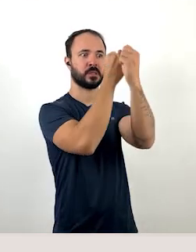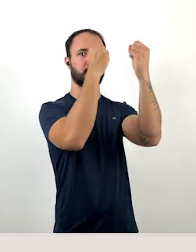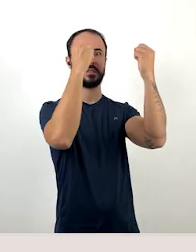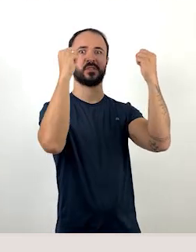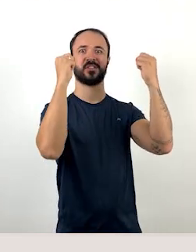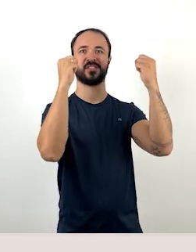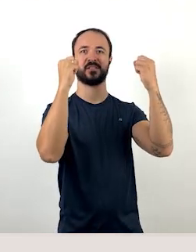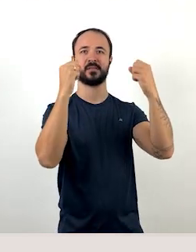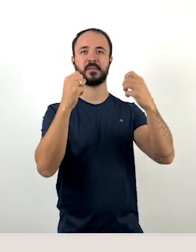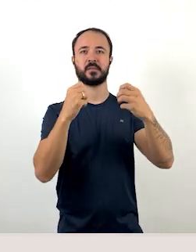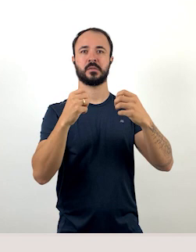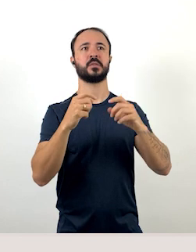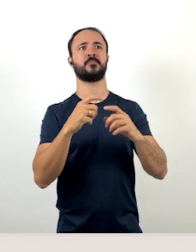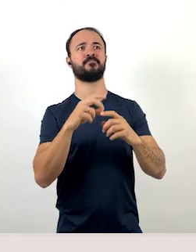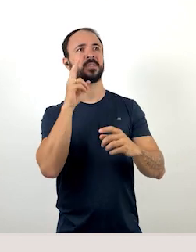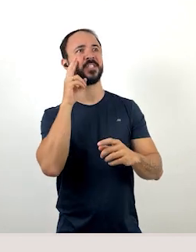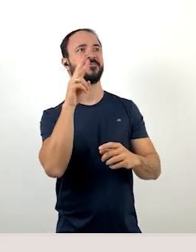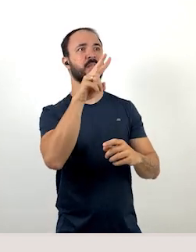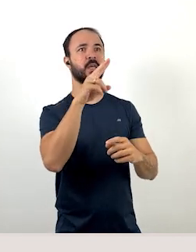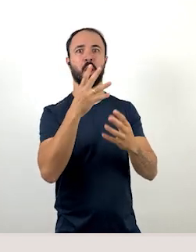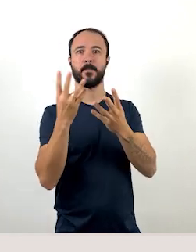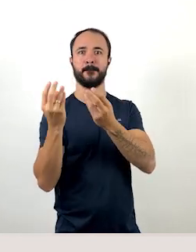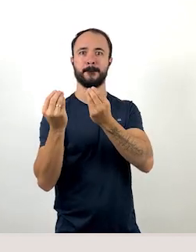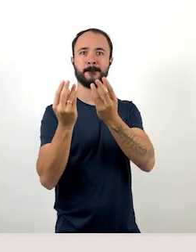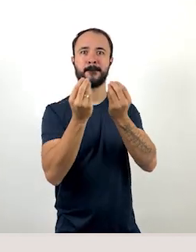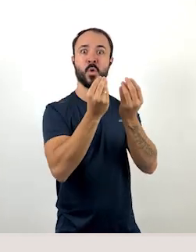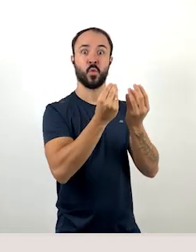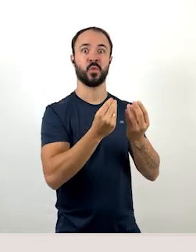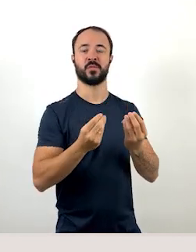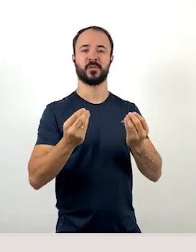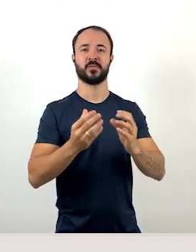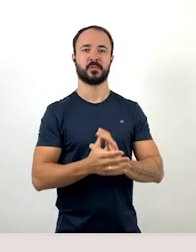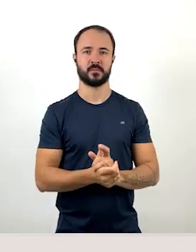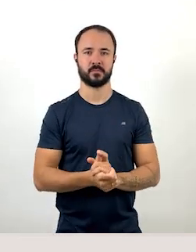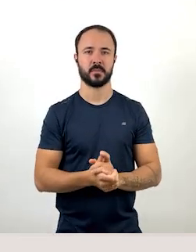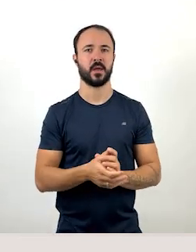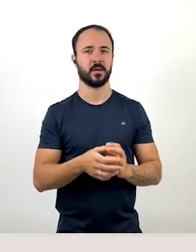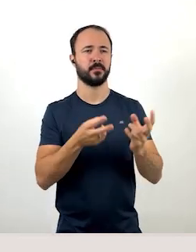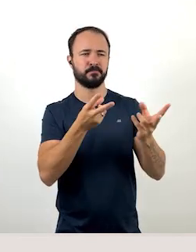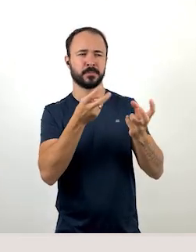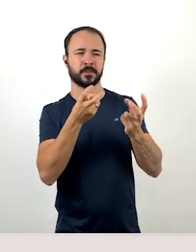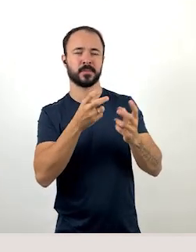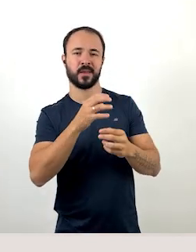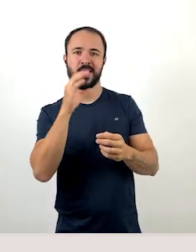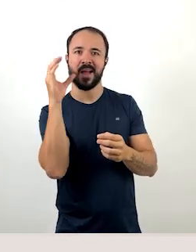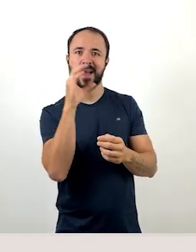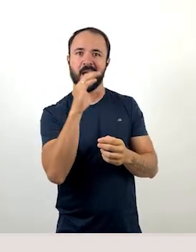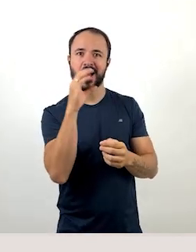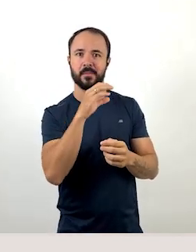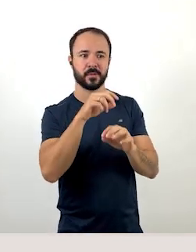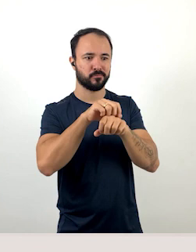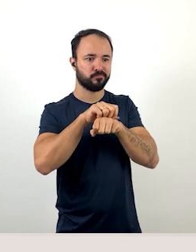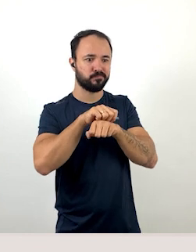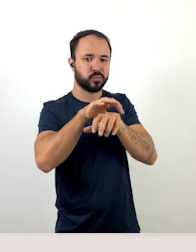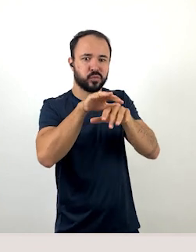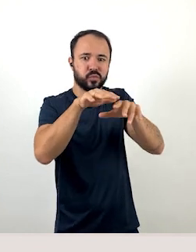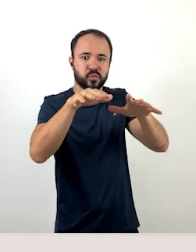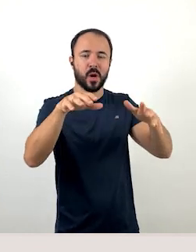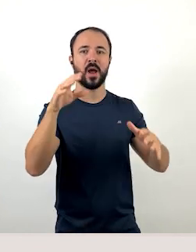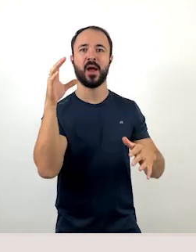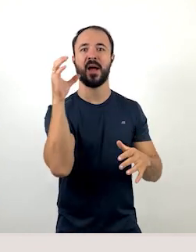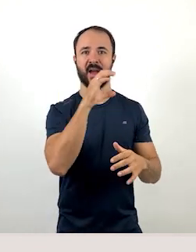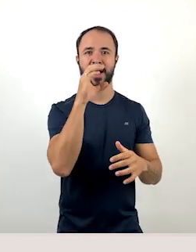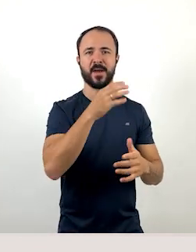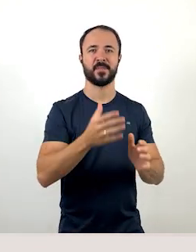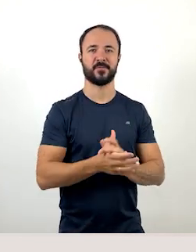repente, cheio de caramujos nessa imagem. Estão percebendo que muito rapidamente os caramujos se multiplicam?